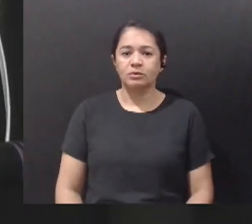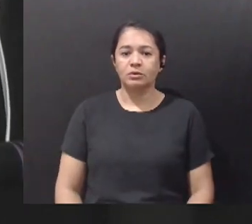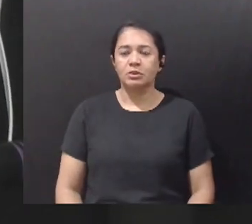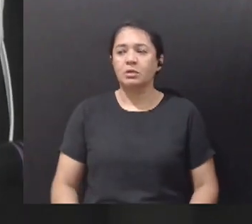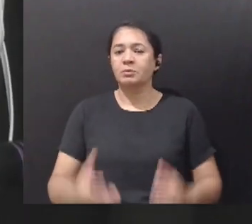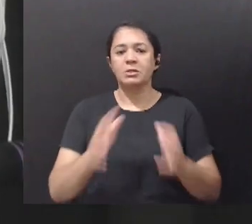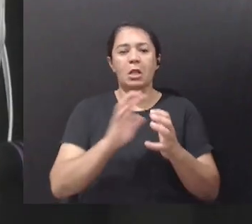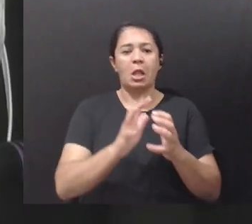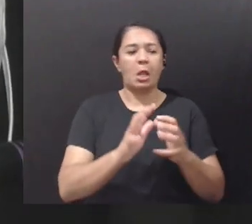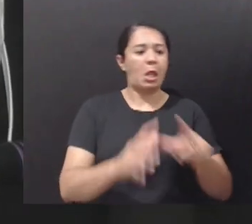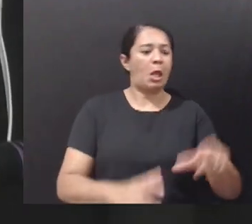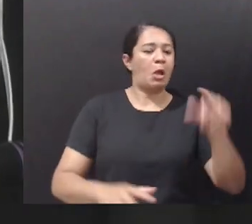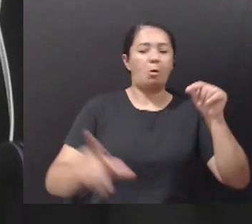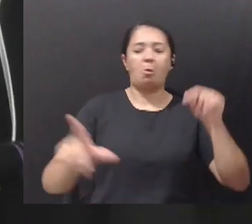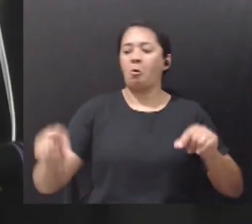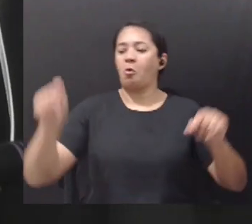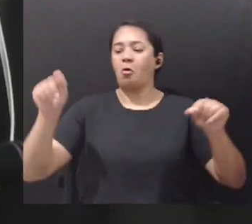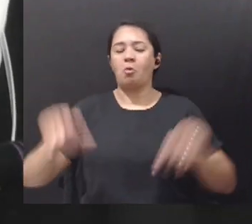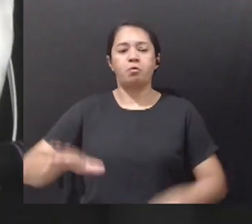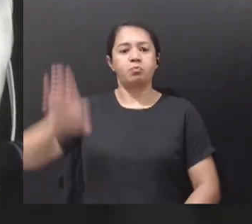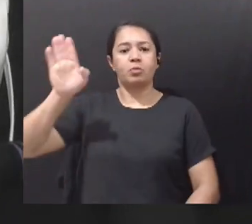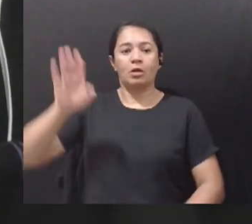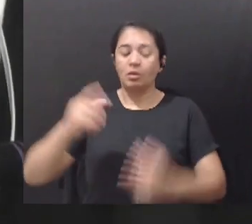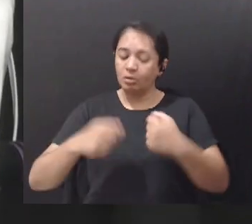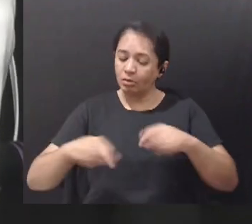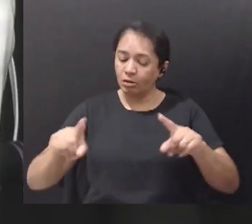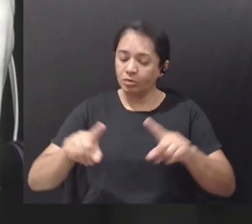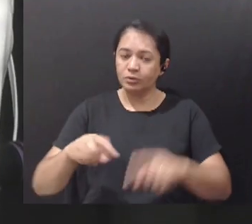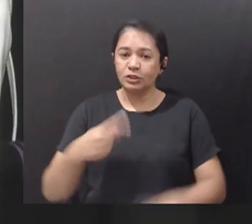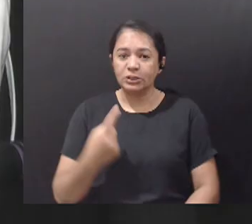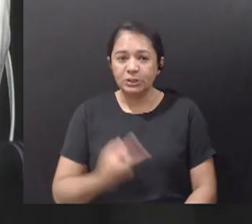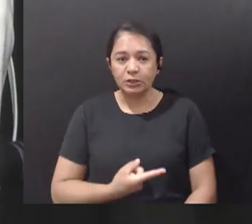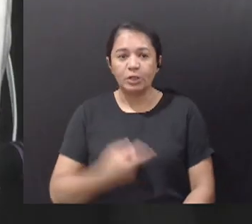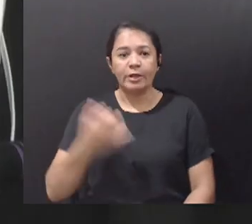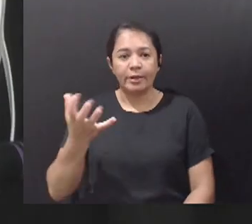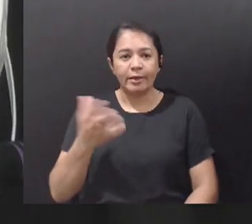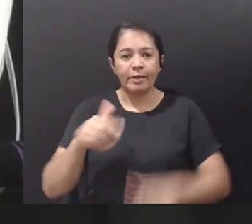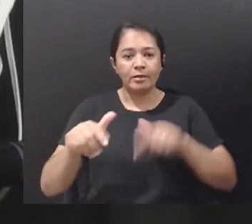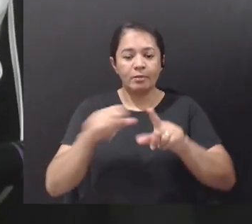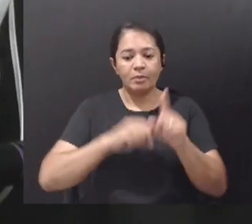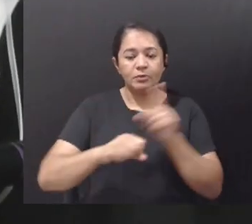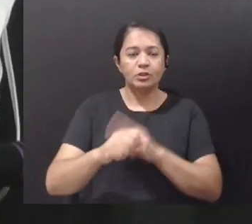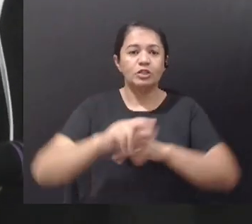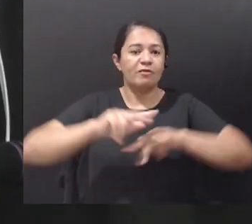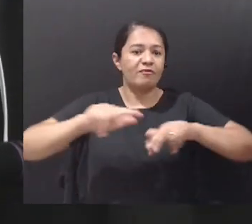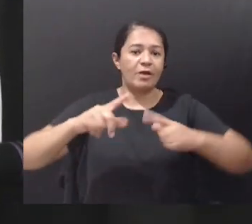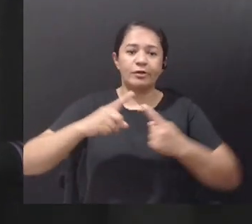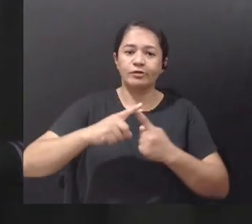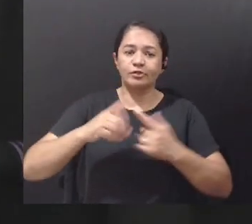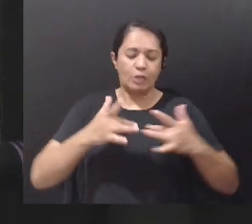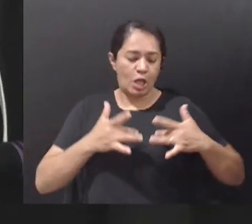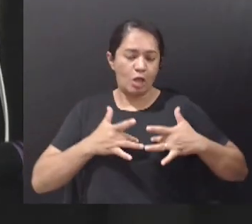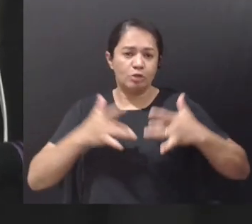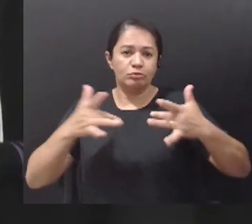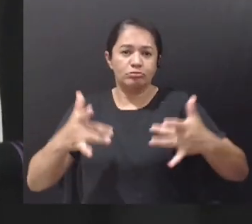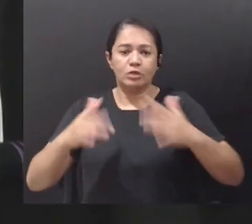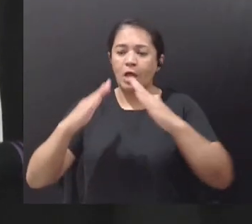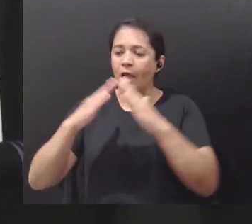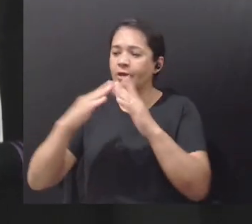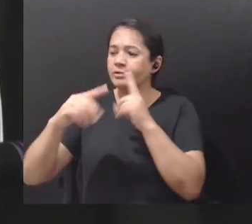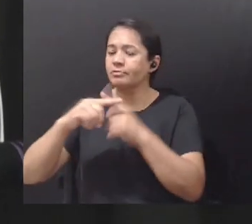estar eleito. Quando a gente quer trabalhar para a sociedade, a gente trabalha de diversas formas, né? A solidariedade, as igrejas, independente da